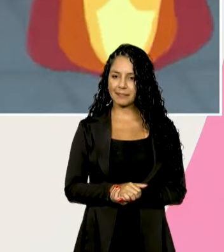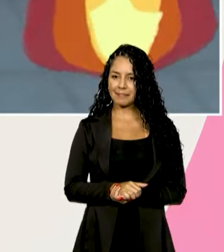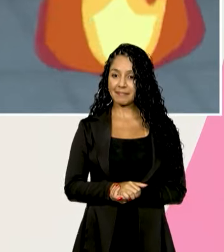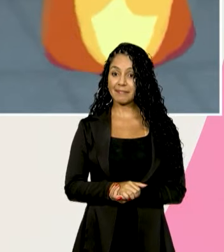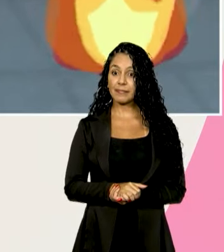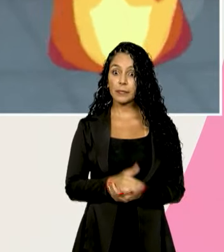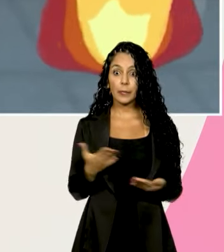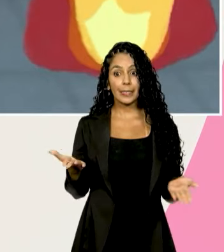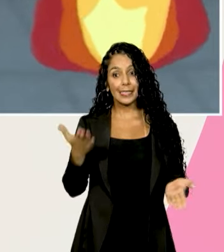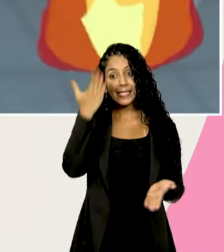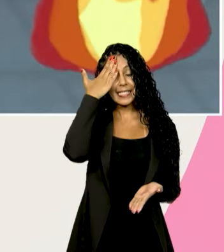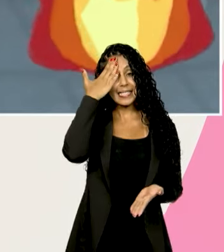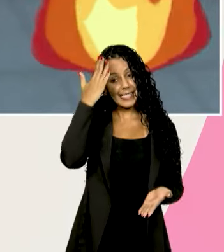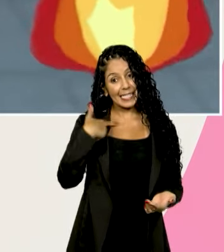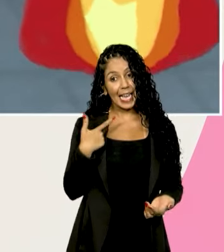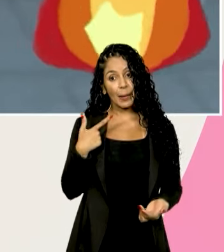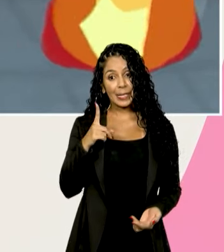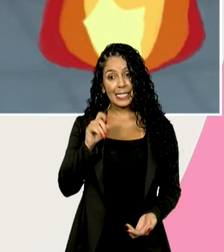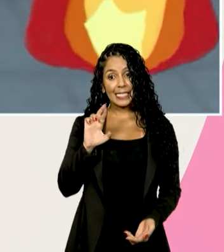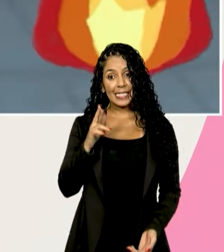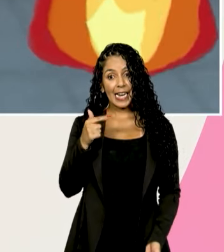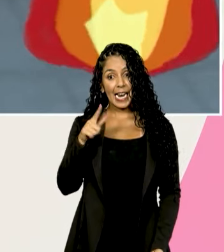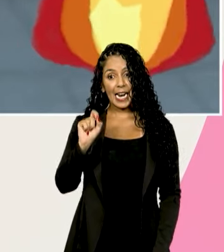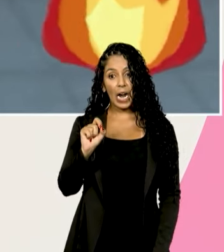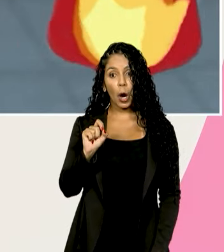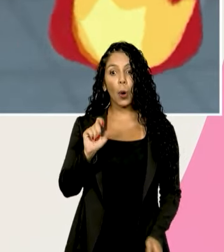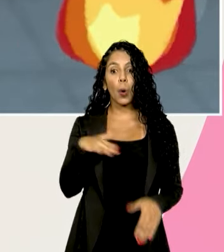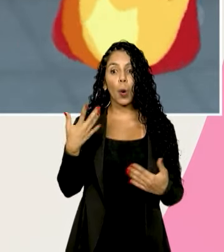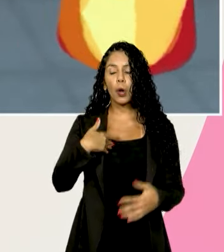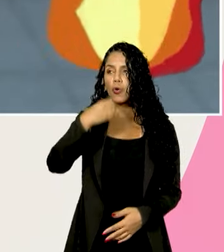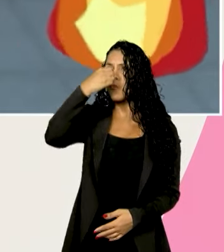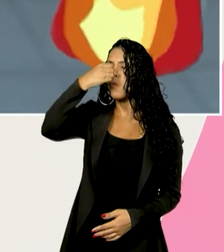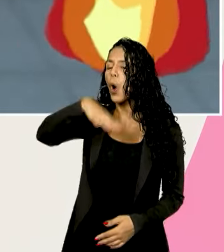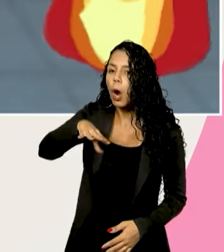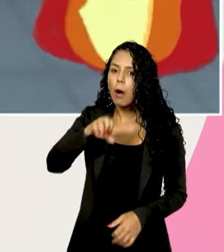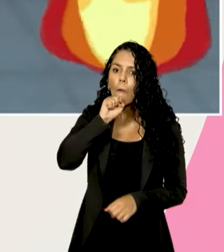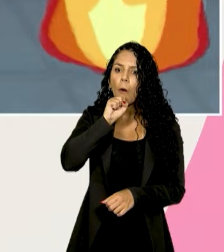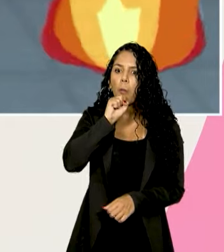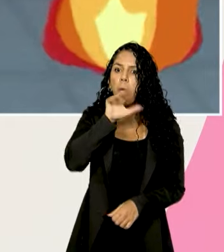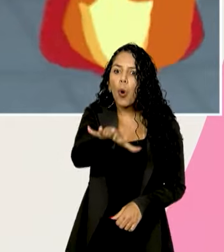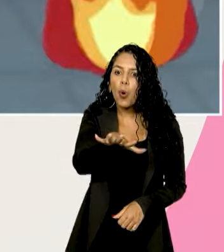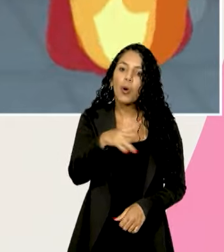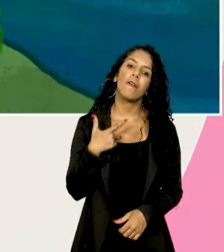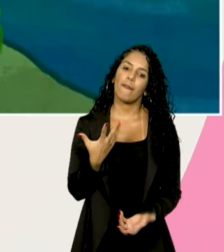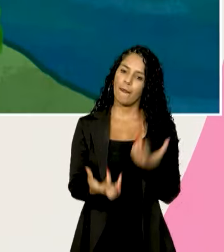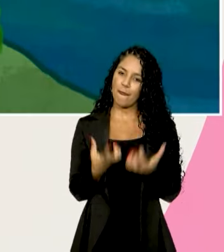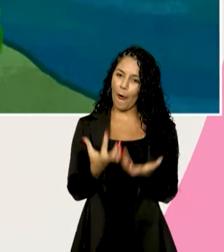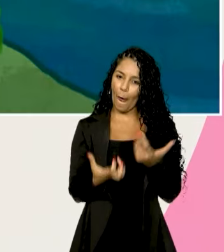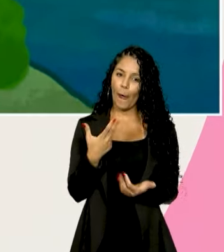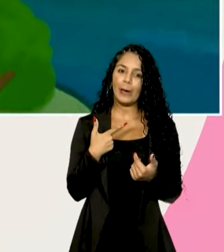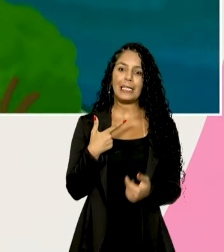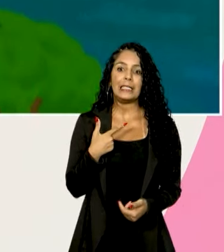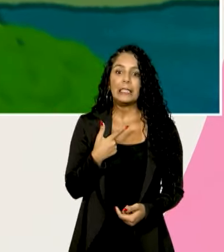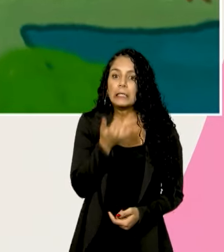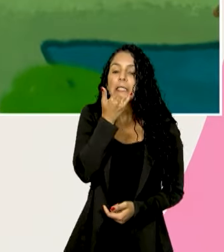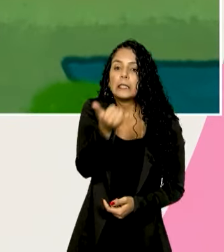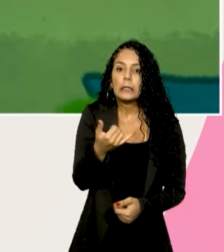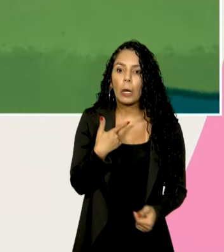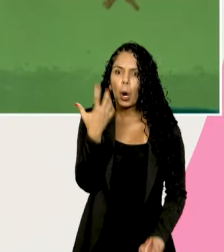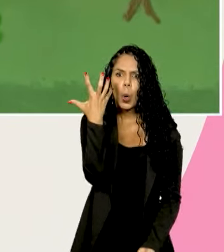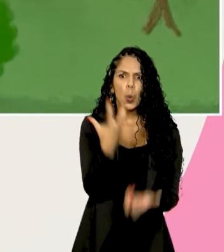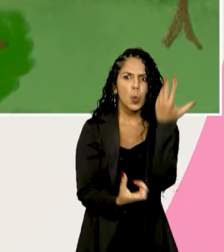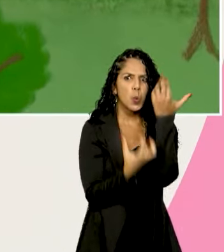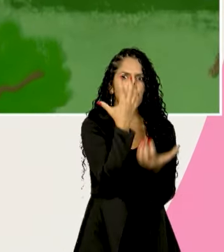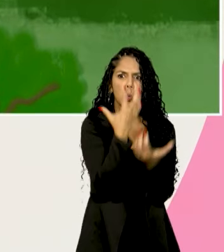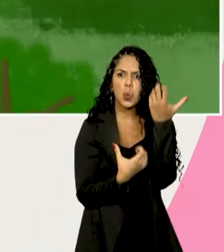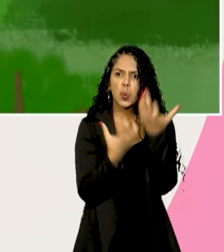Tchim! E você sabe. Dragão, quando espirra, solta fogo! Sem querer, ele começou um incêndio